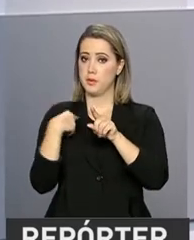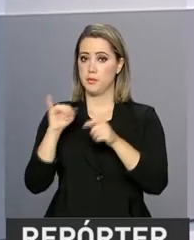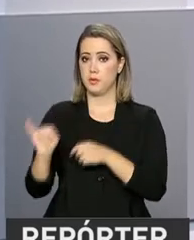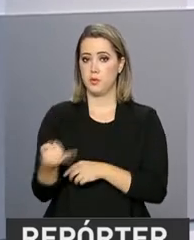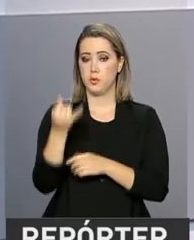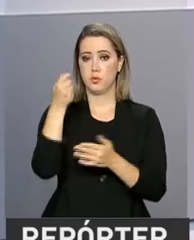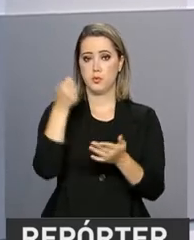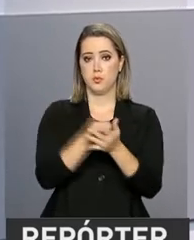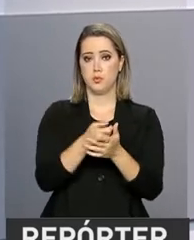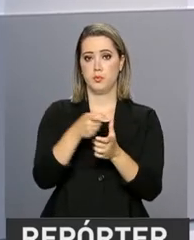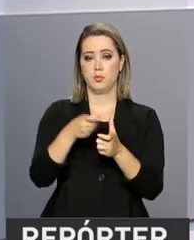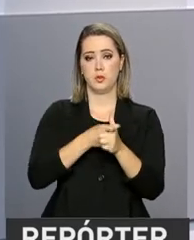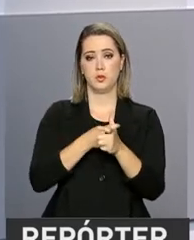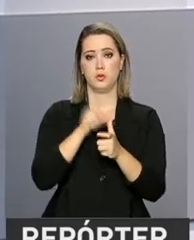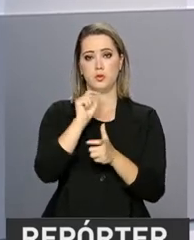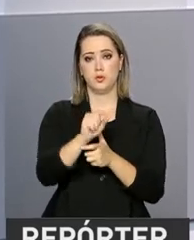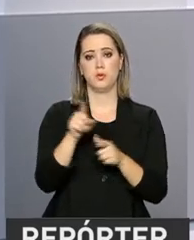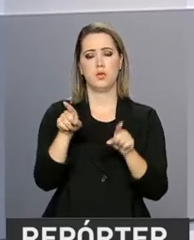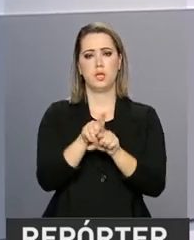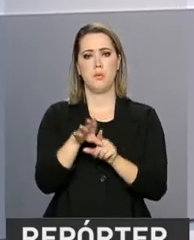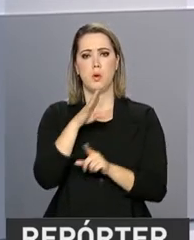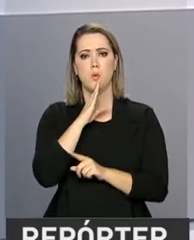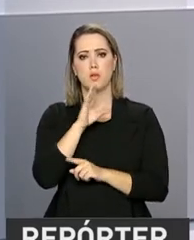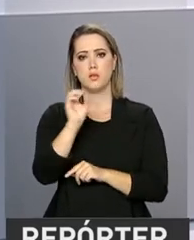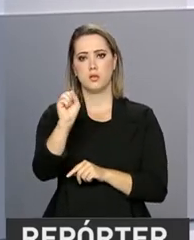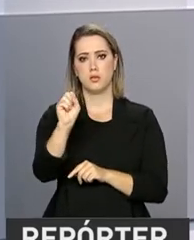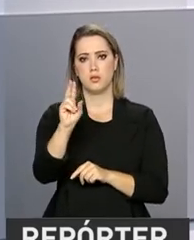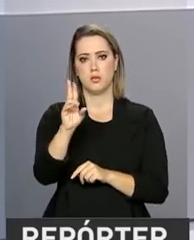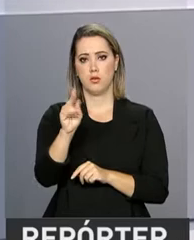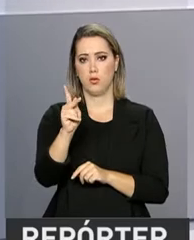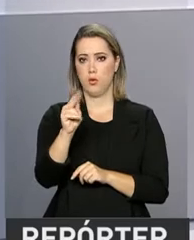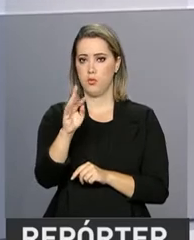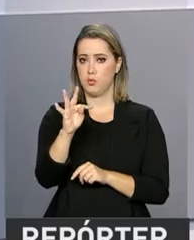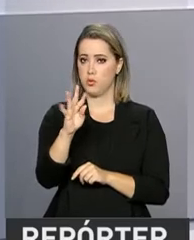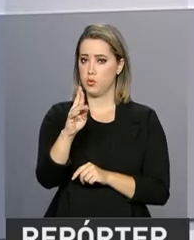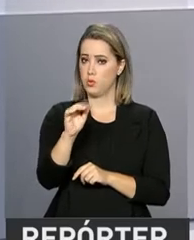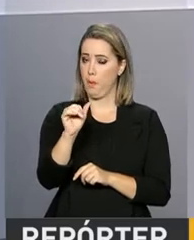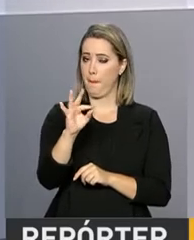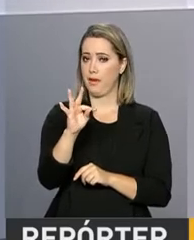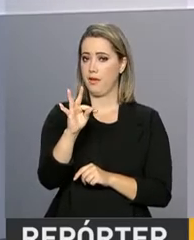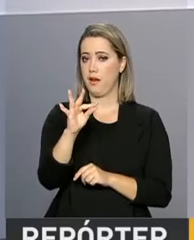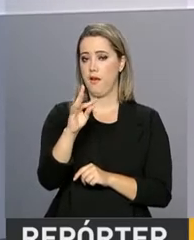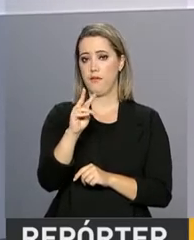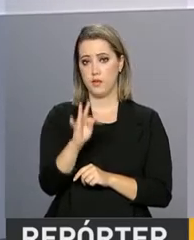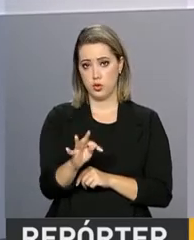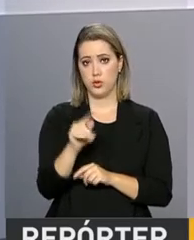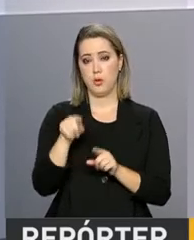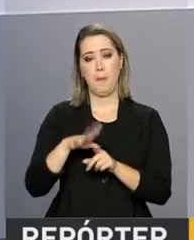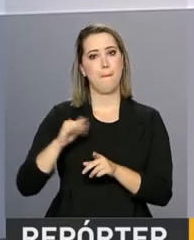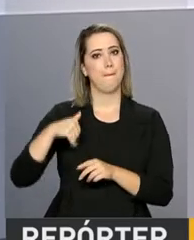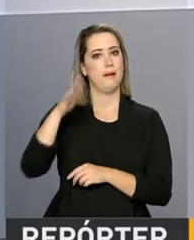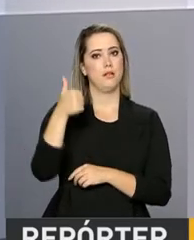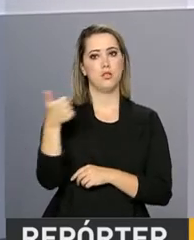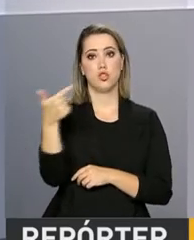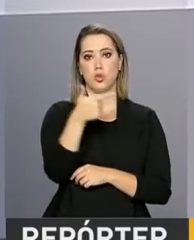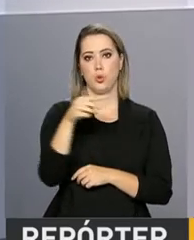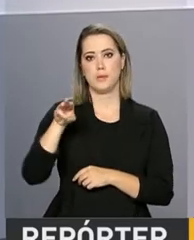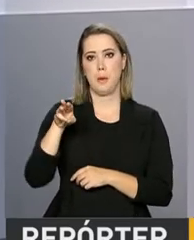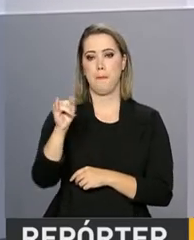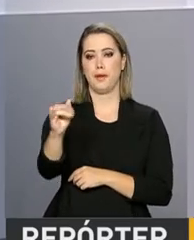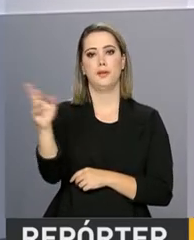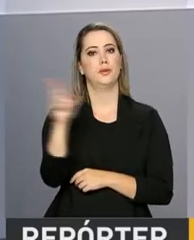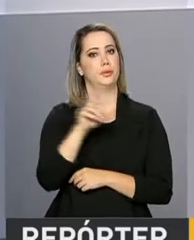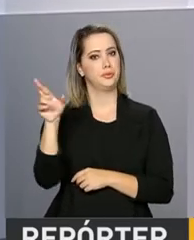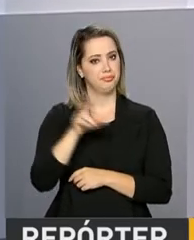juros da dívida pública conhecida também como o superávit primário foi de mais de 12 bilhões e 900 milhões de